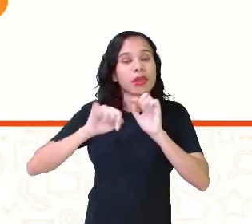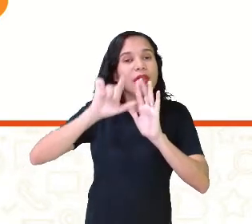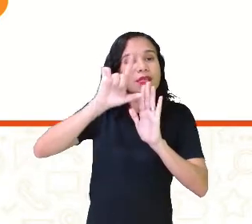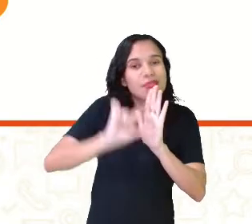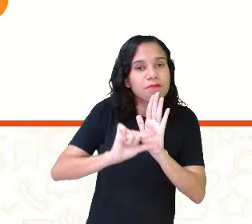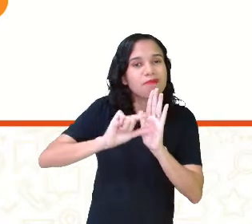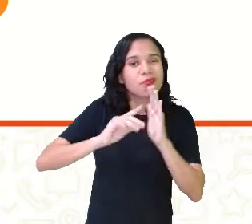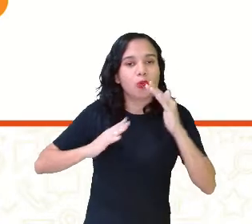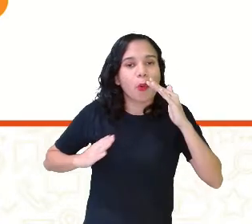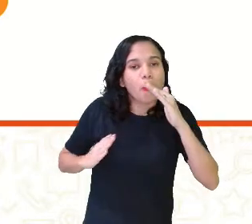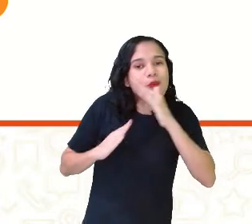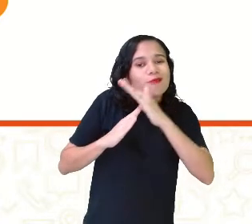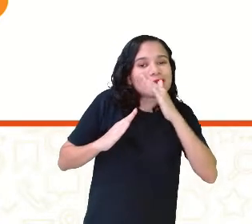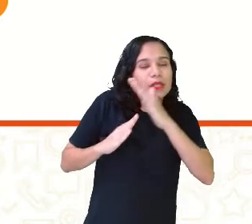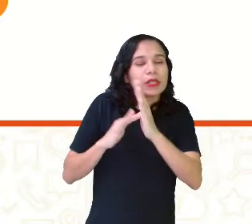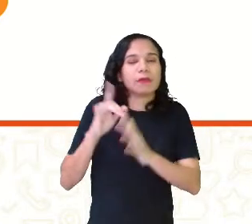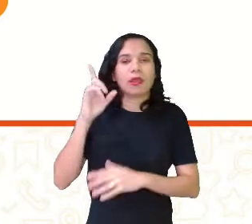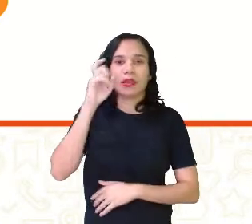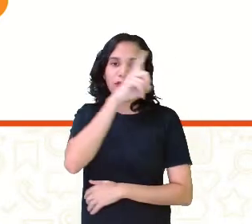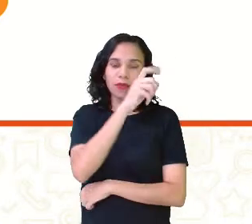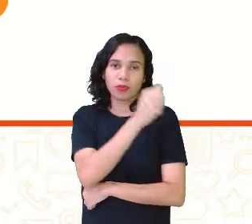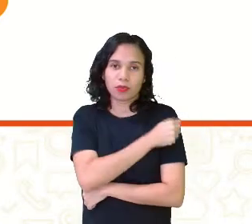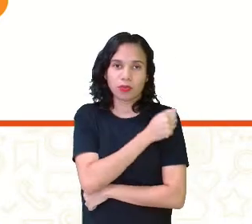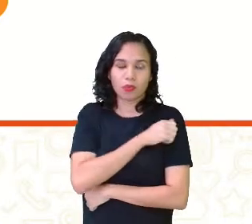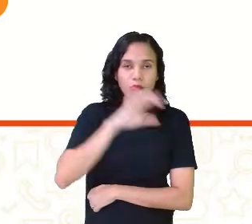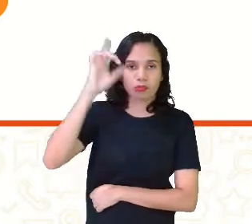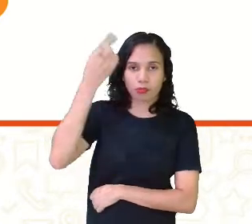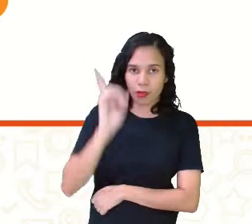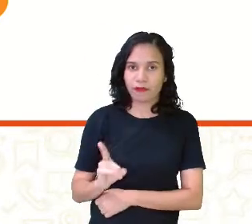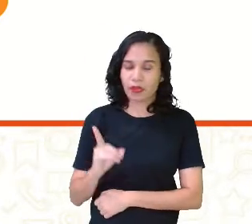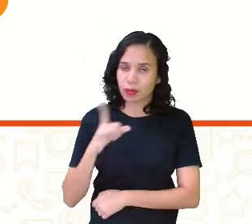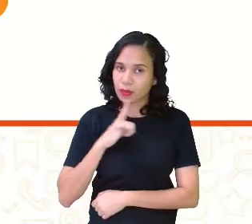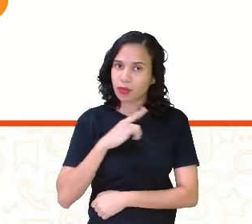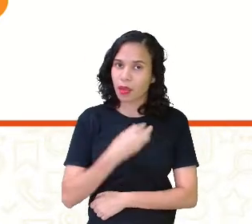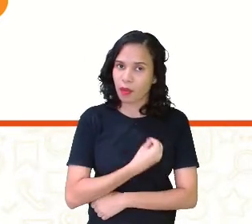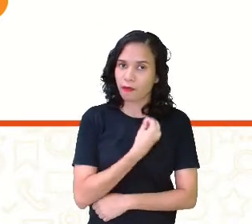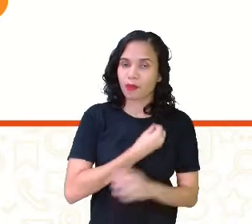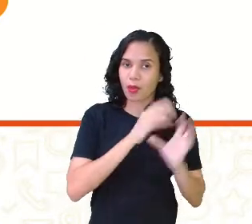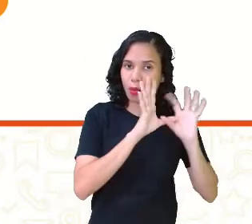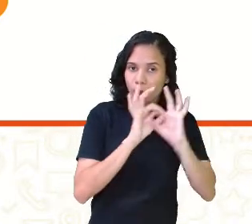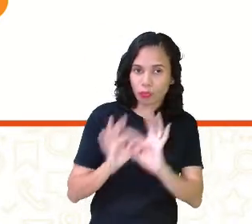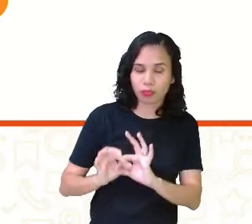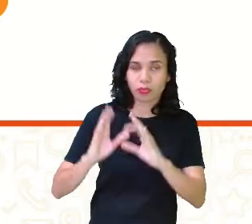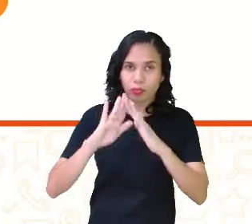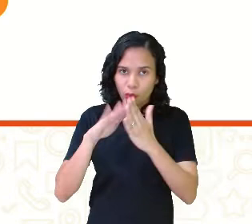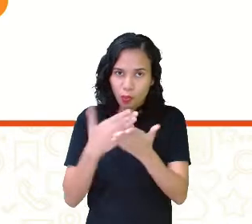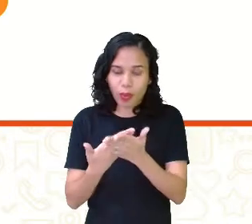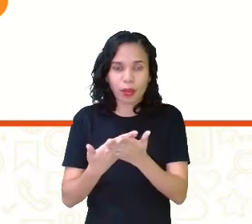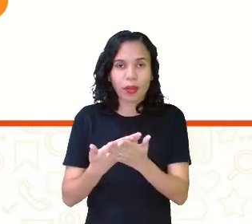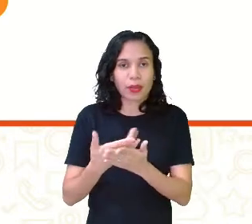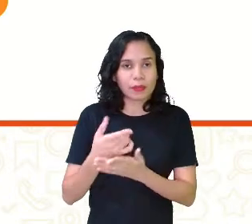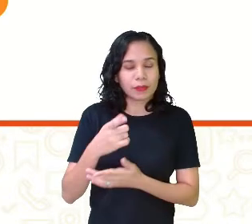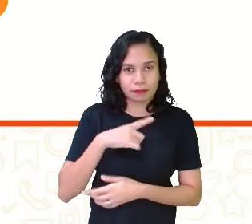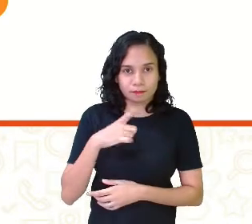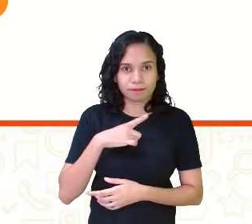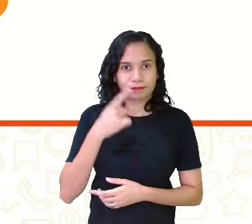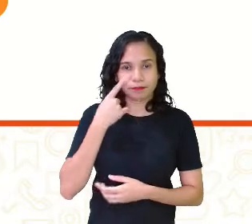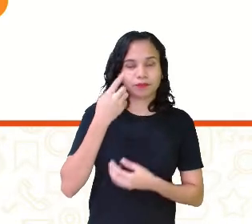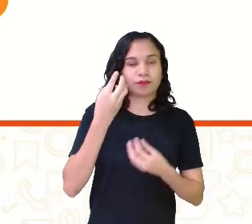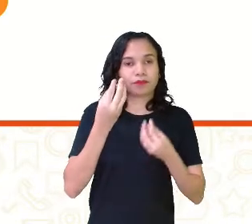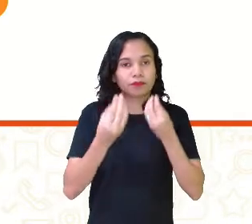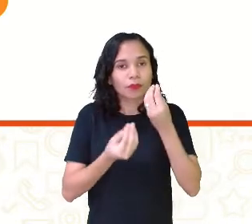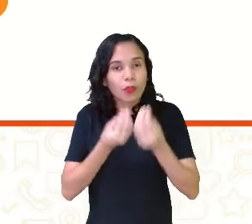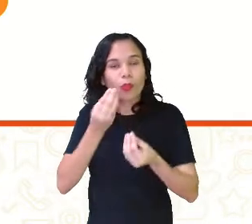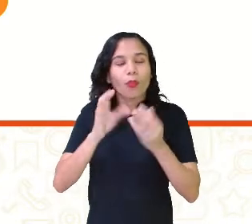minimizem as barreiras, as dificuldades que o estudante com deficiência encontra no contexto escolar. Então,